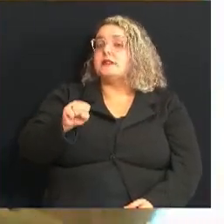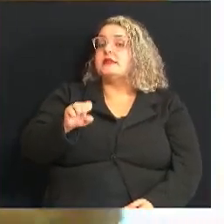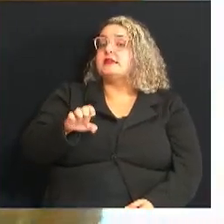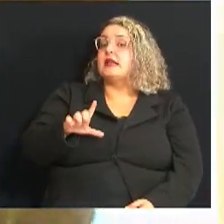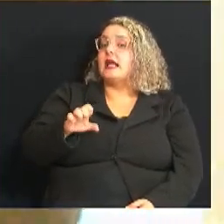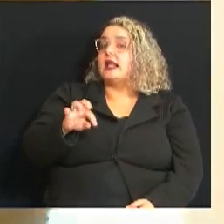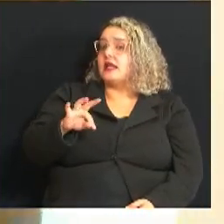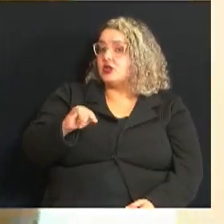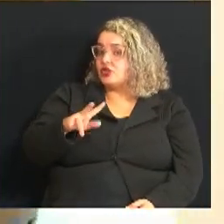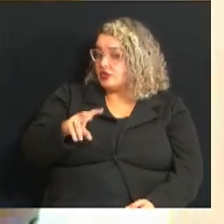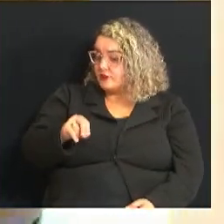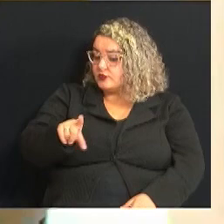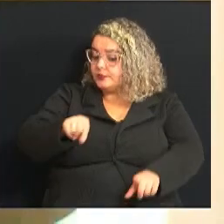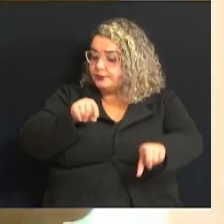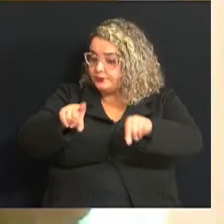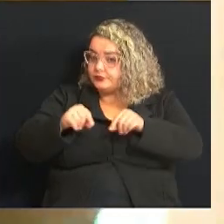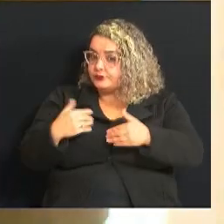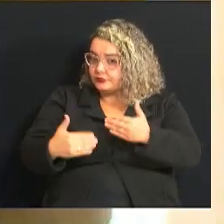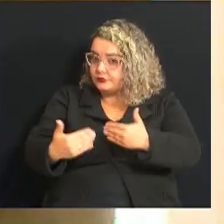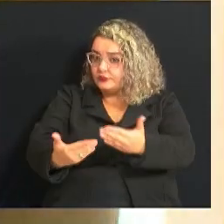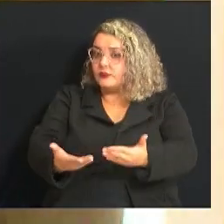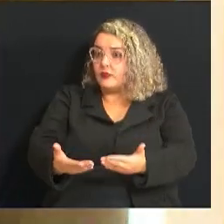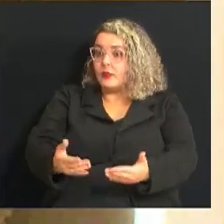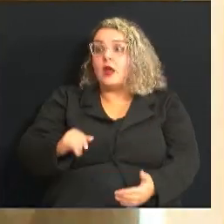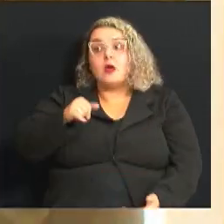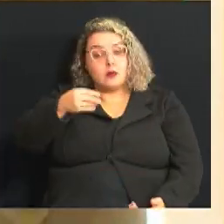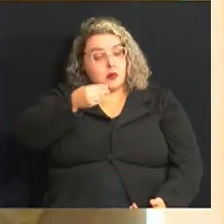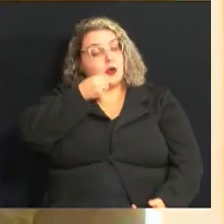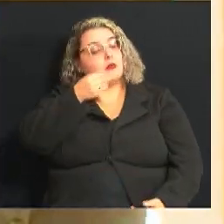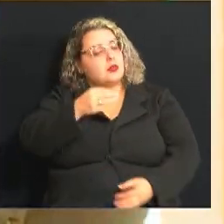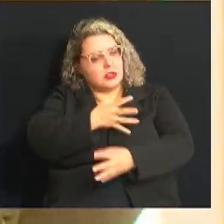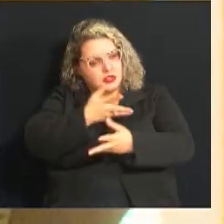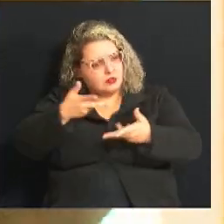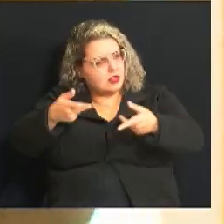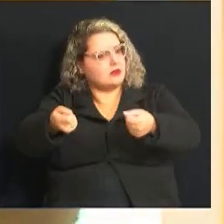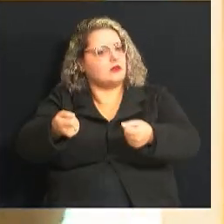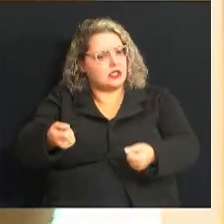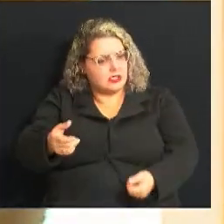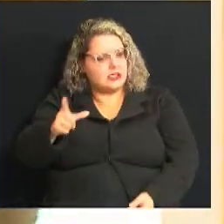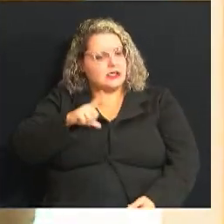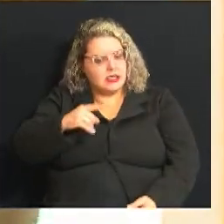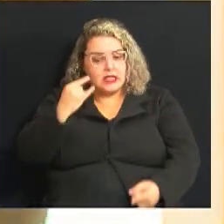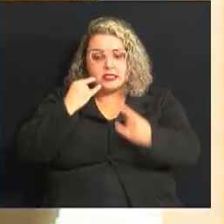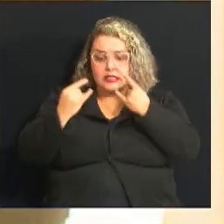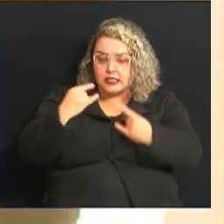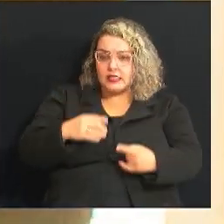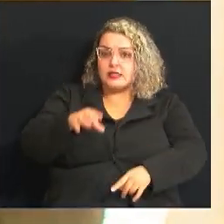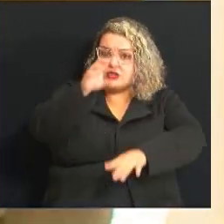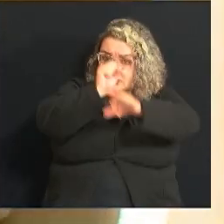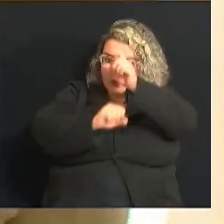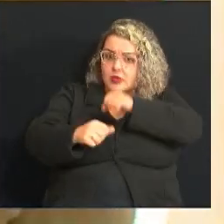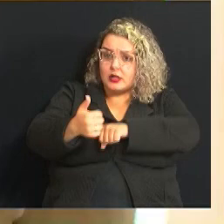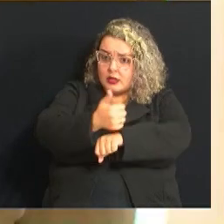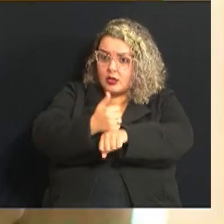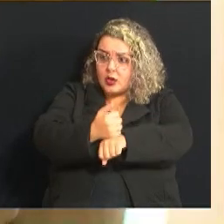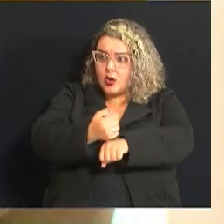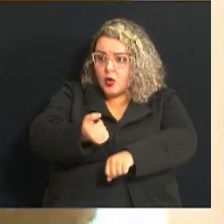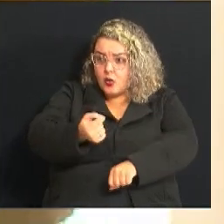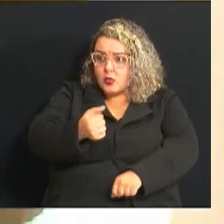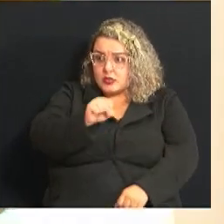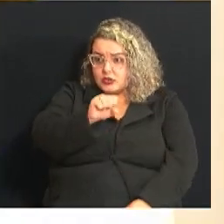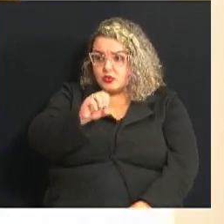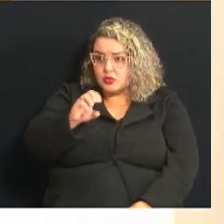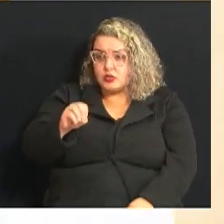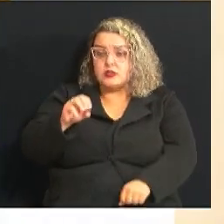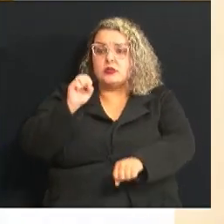não é? Para o pessoal que tem interesse, logicamente, de aprender uma profissão e tudo mais. São quase 800 vagas, né?